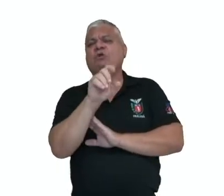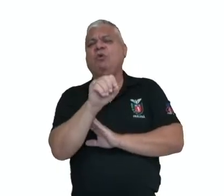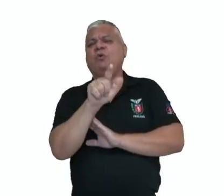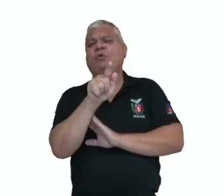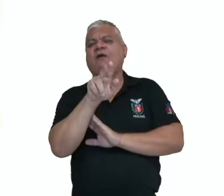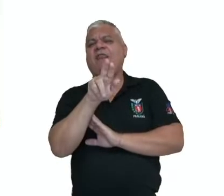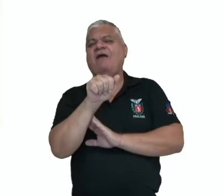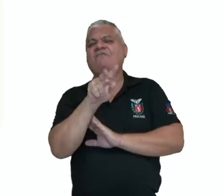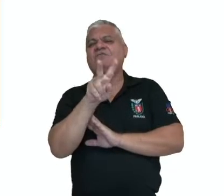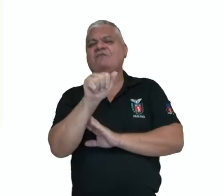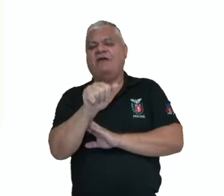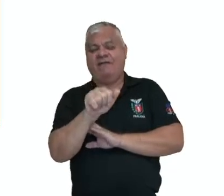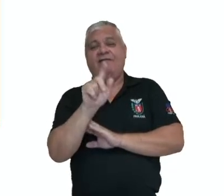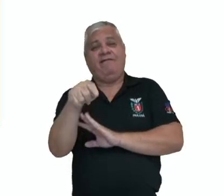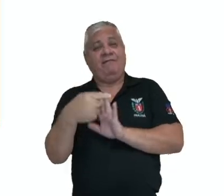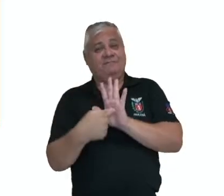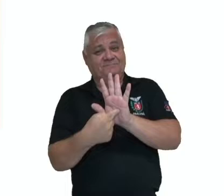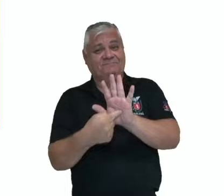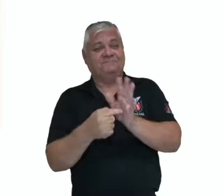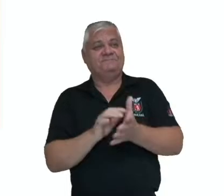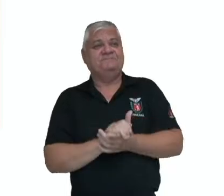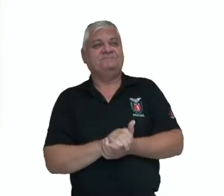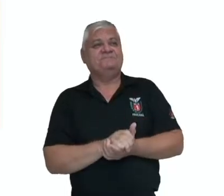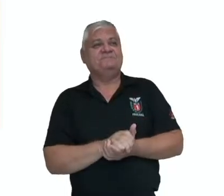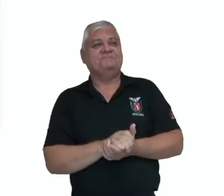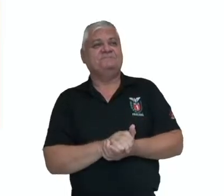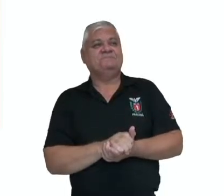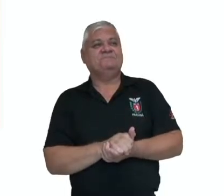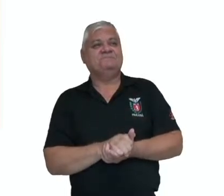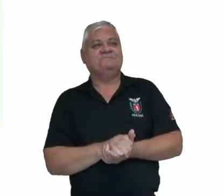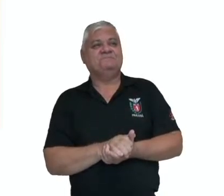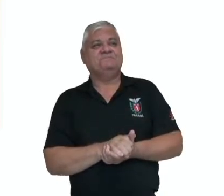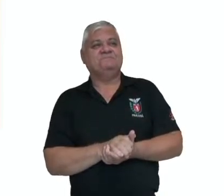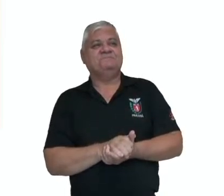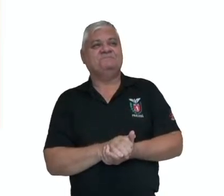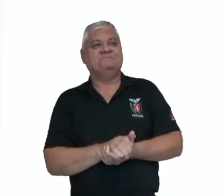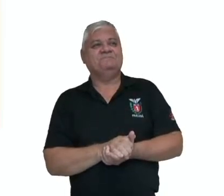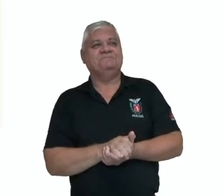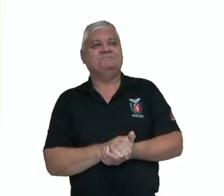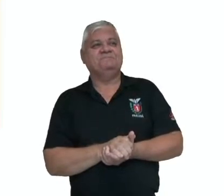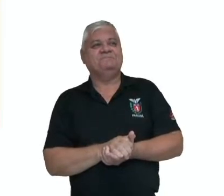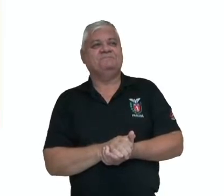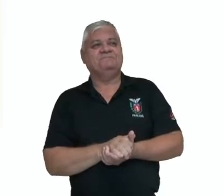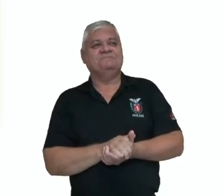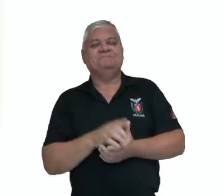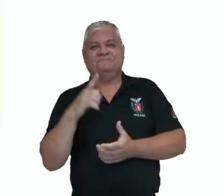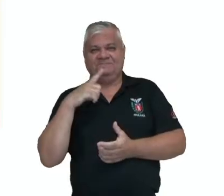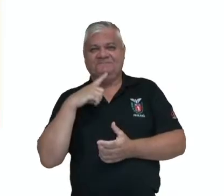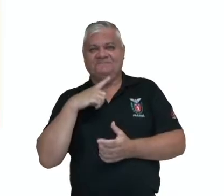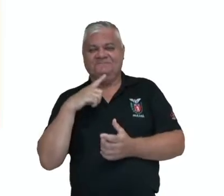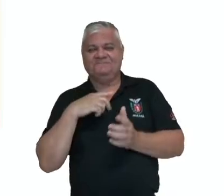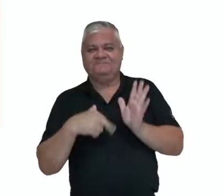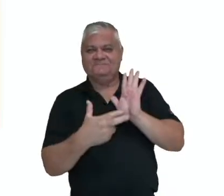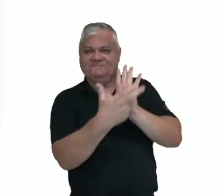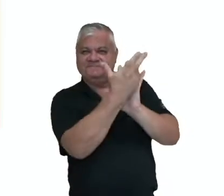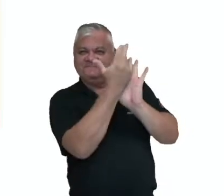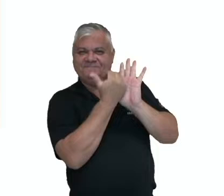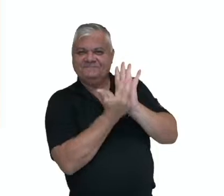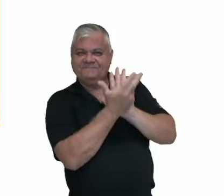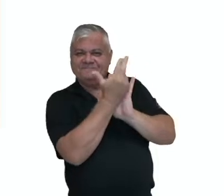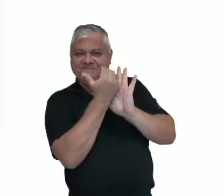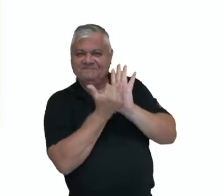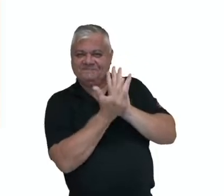mostra a literatura de cordel. Aqui nós temos também a ilustração da literatura de